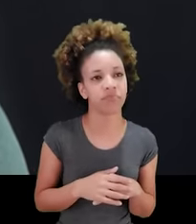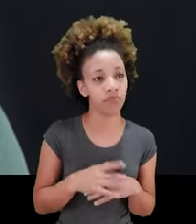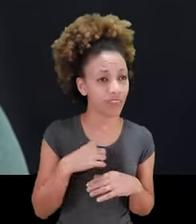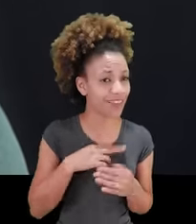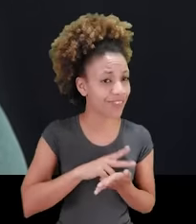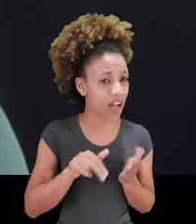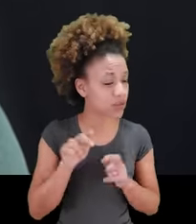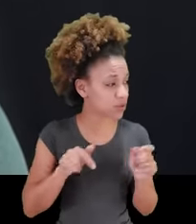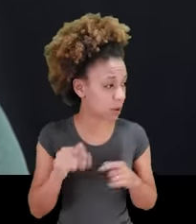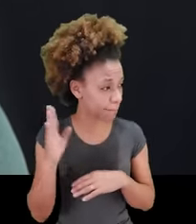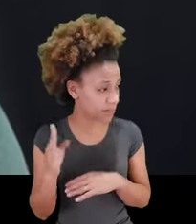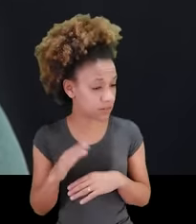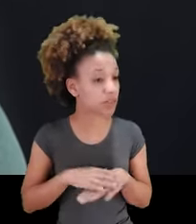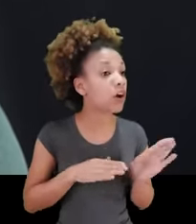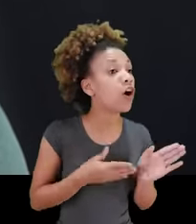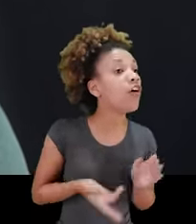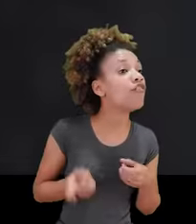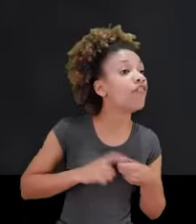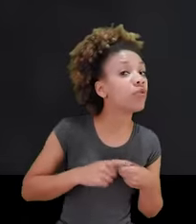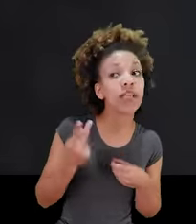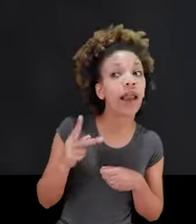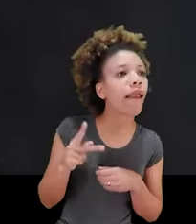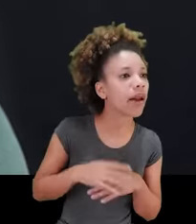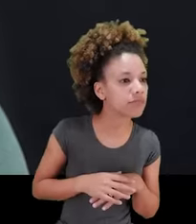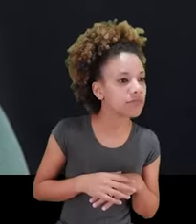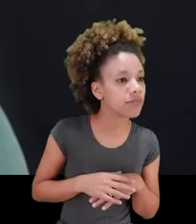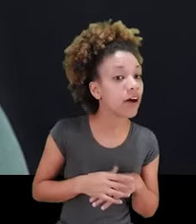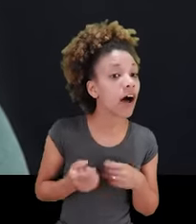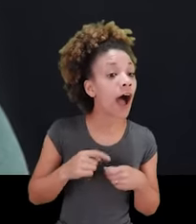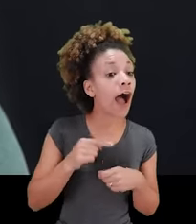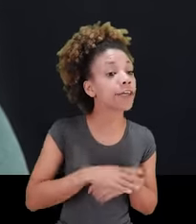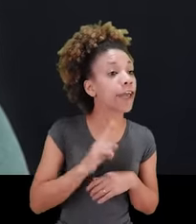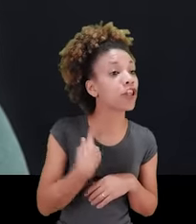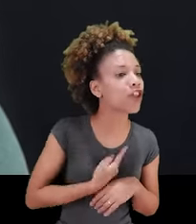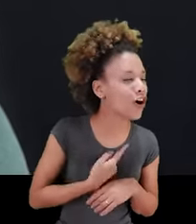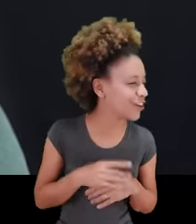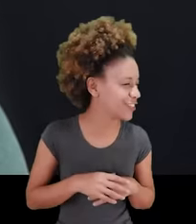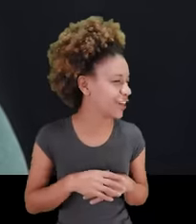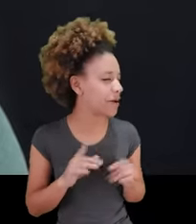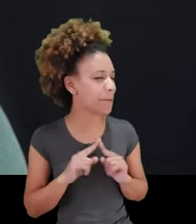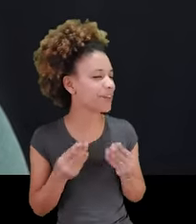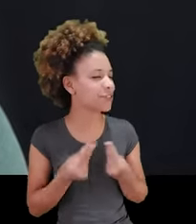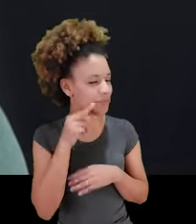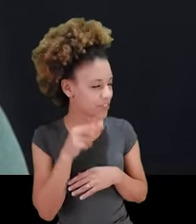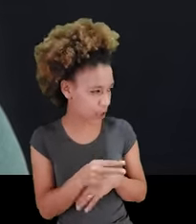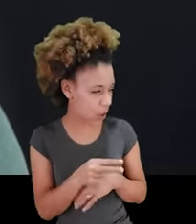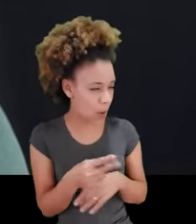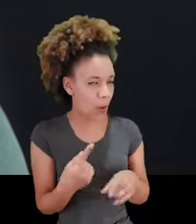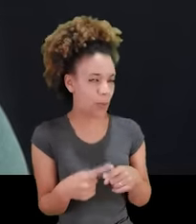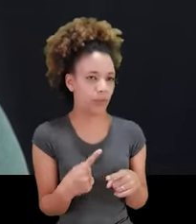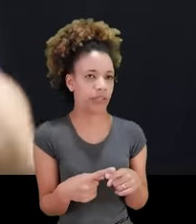tem tanto brasileiro aqui, eu já estou chegando para os portugueses falando: volta para o seu país, vai para Luxemburgo, aqui é nosso e tal. Como é que você vê essa questão?